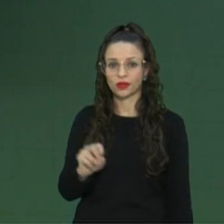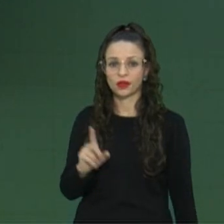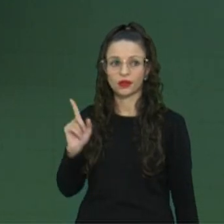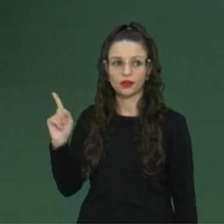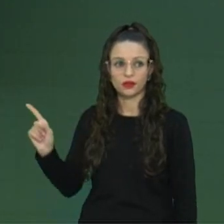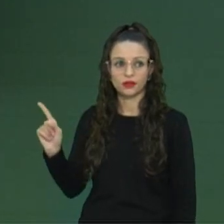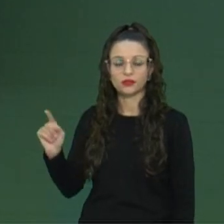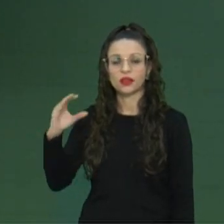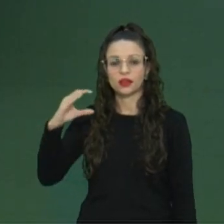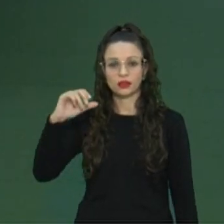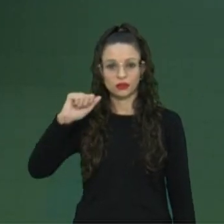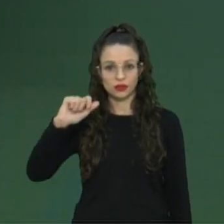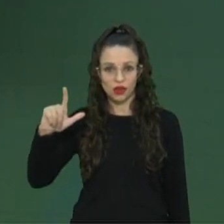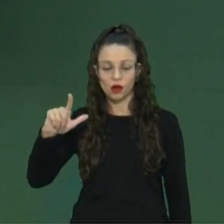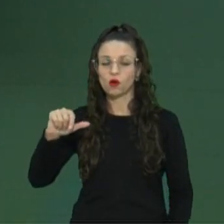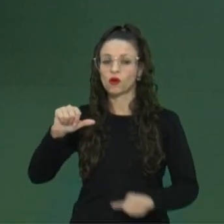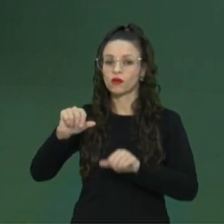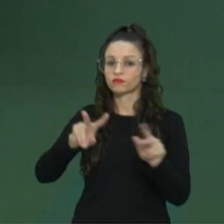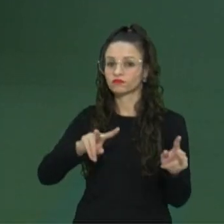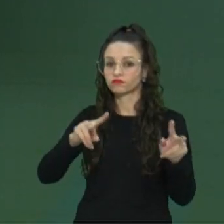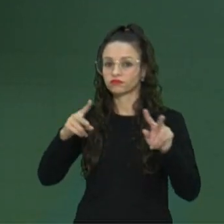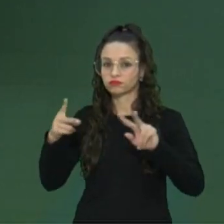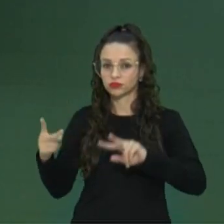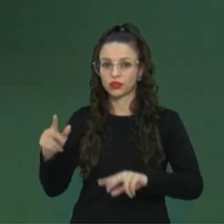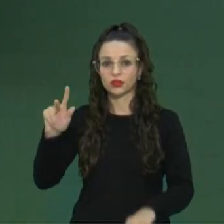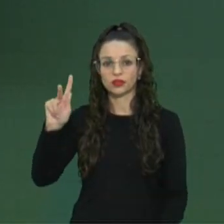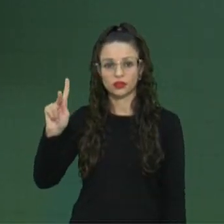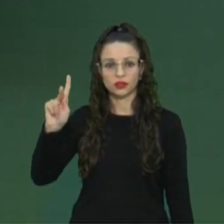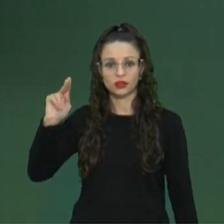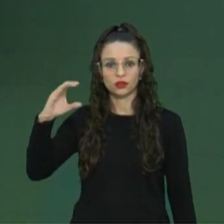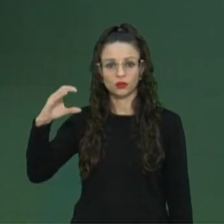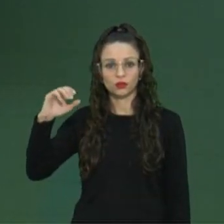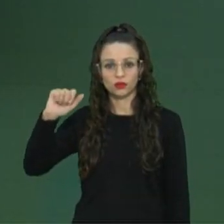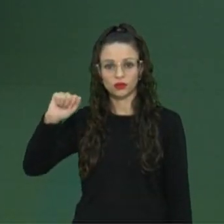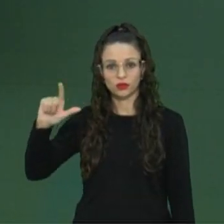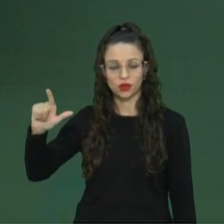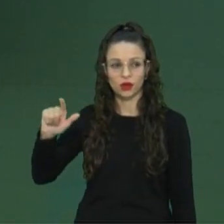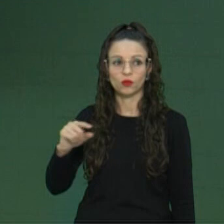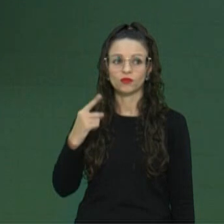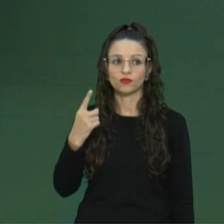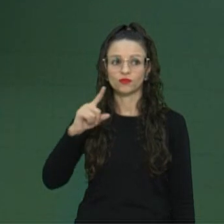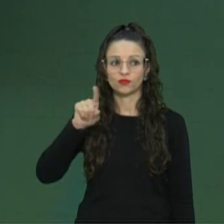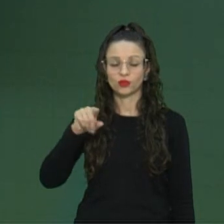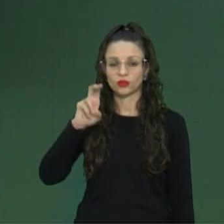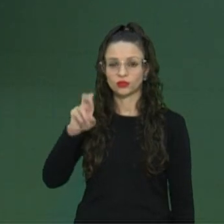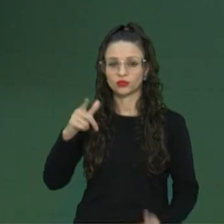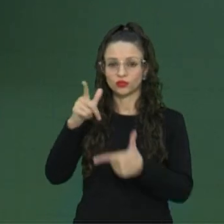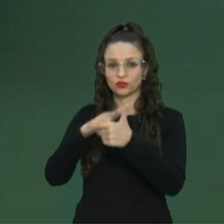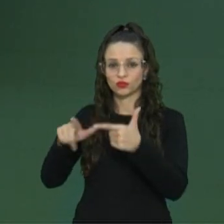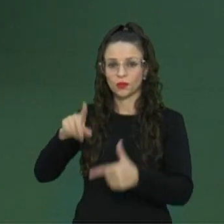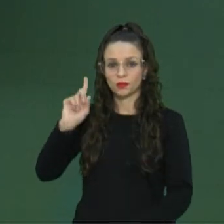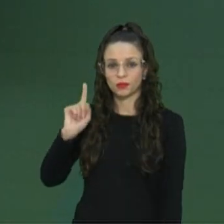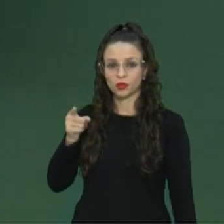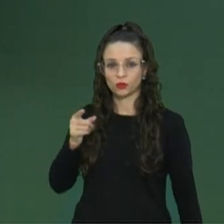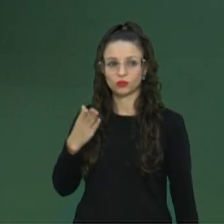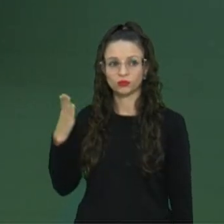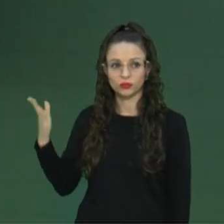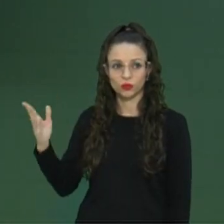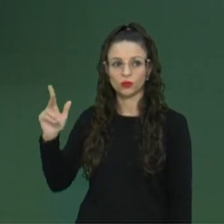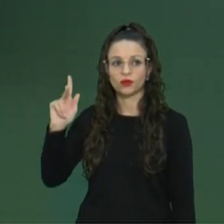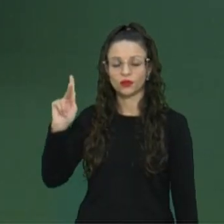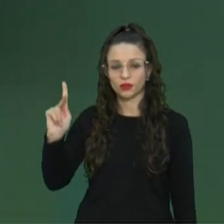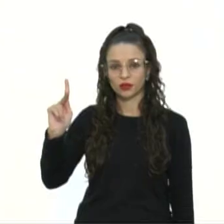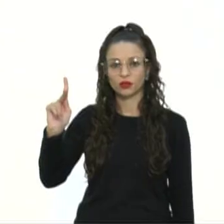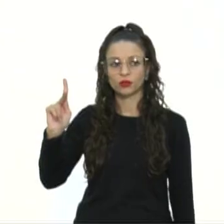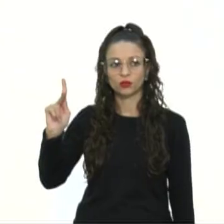está em caloria e eu preciso que ela esteja em quilocalorias. Então eu vou pegar o meu 1,5 e dividir por 1000. E aí eu vou ter